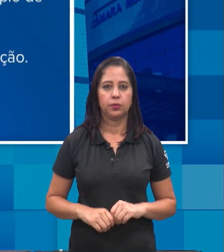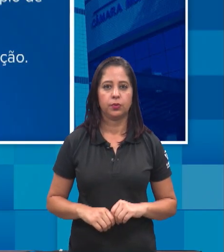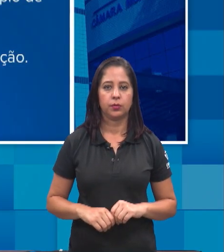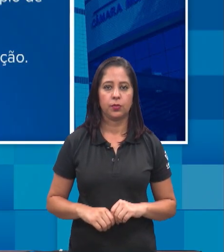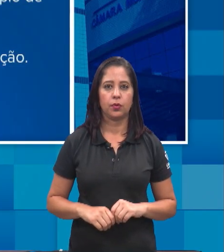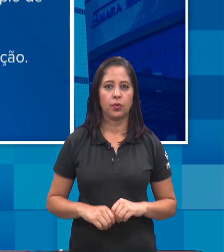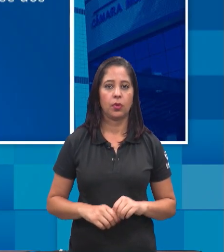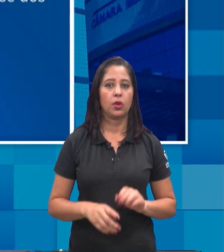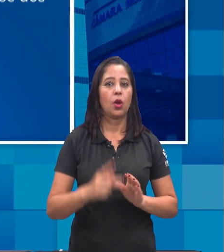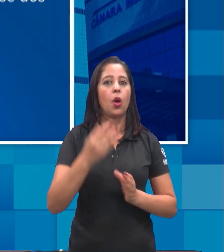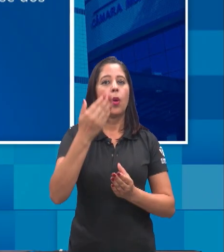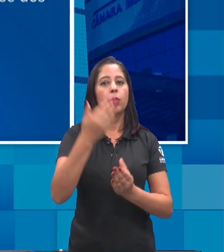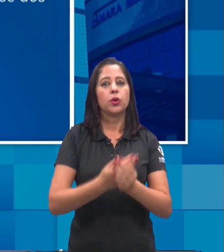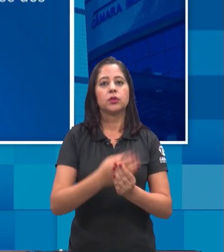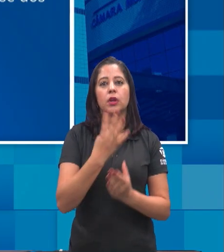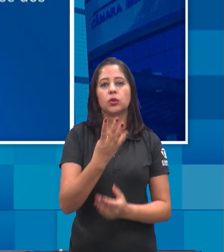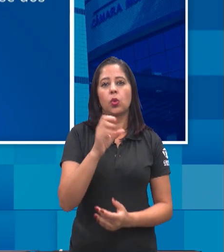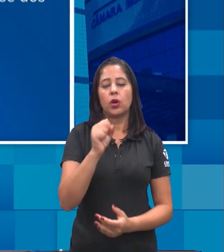Processo número